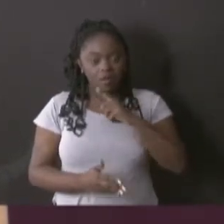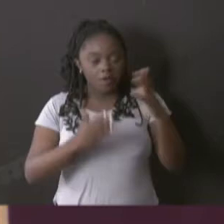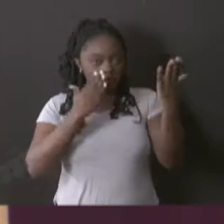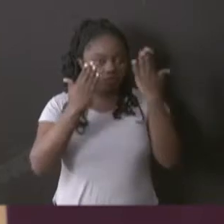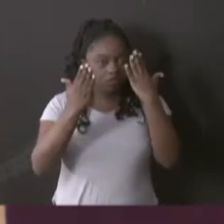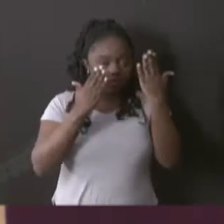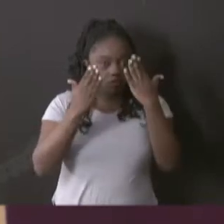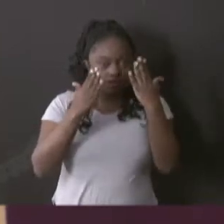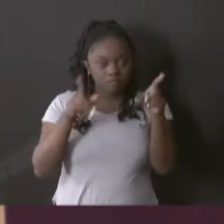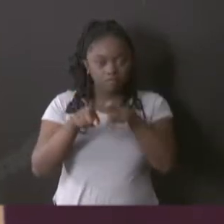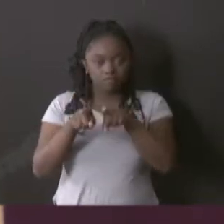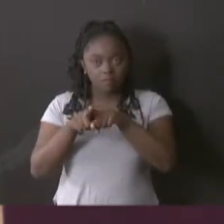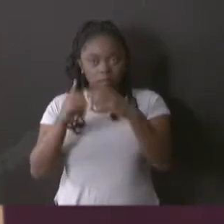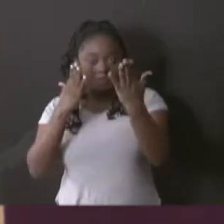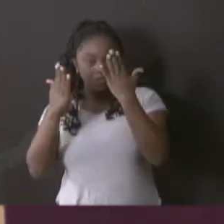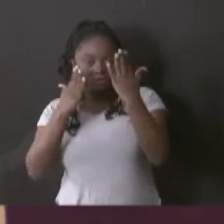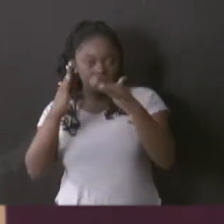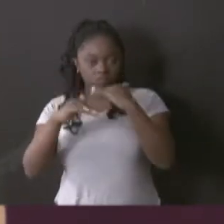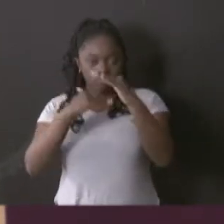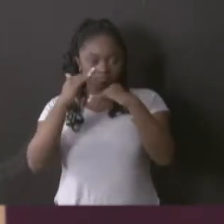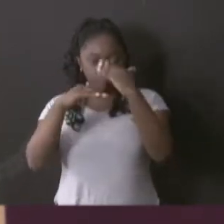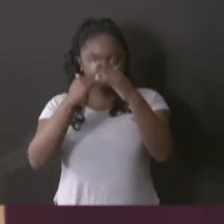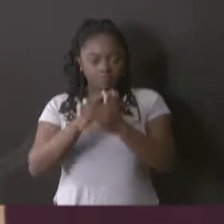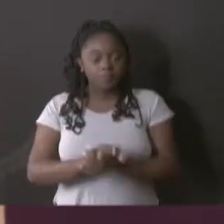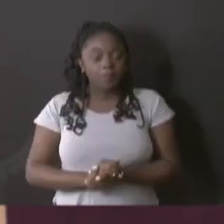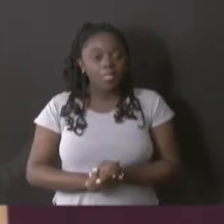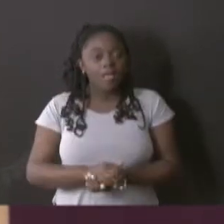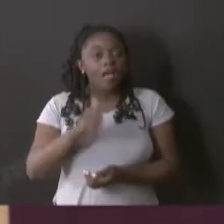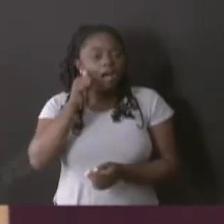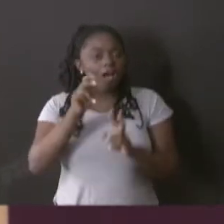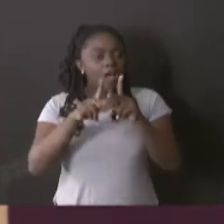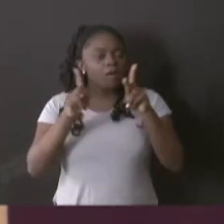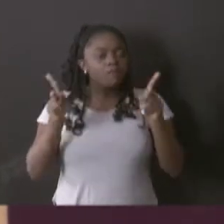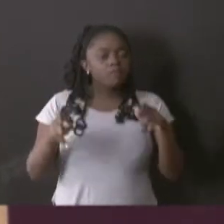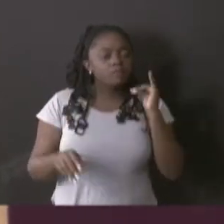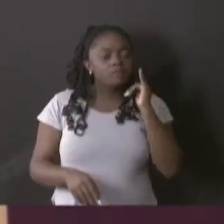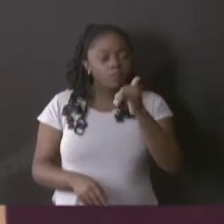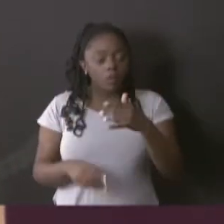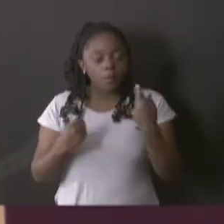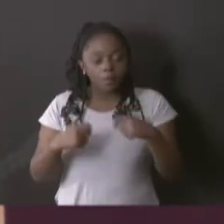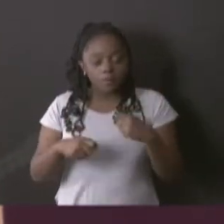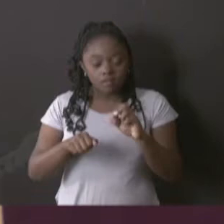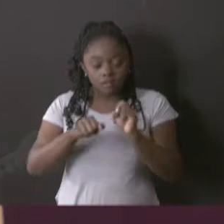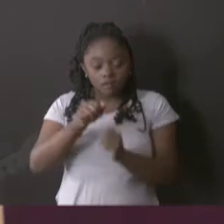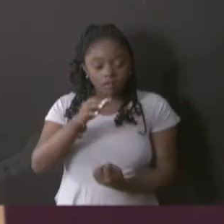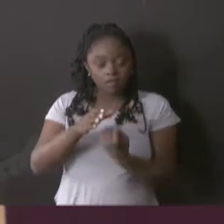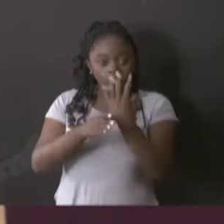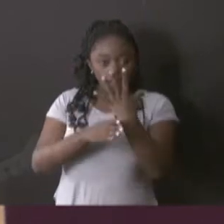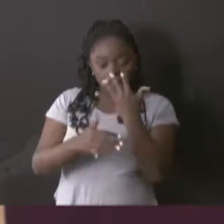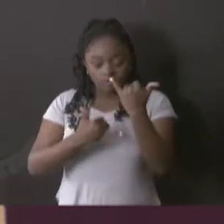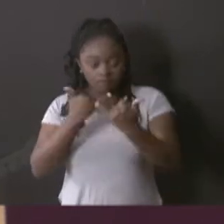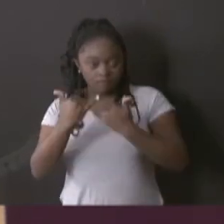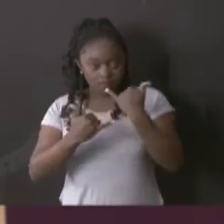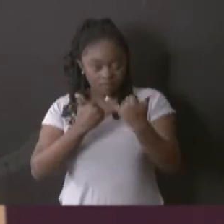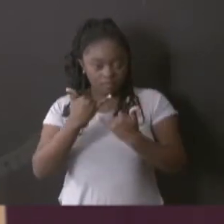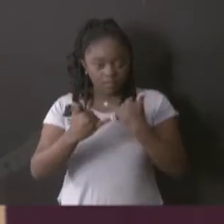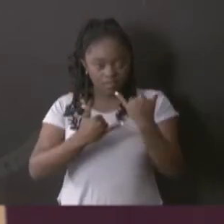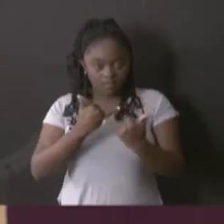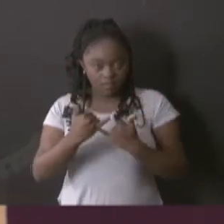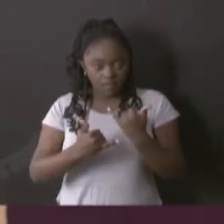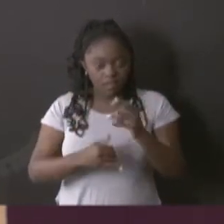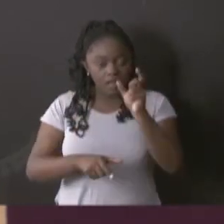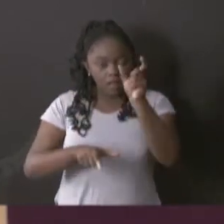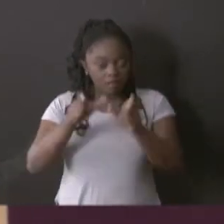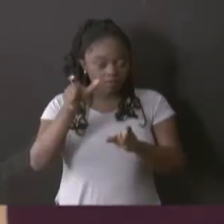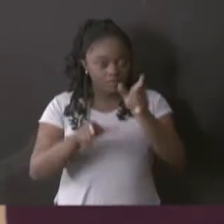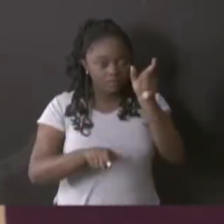a psicologia do desenvolvimento, a professora disse, olha, vocês precisam criar um brinquedo com uma teoria para